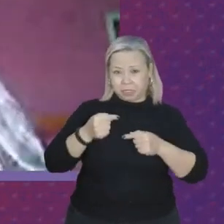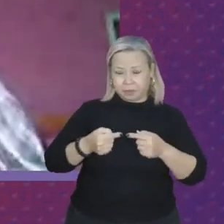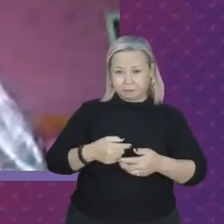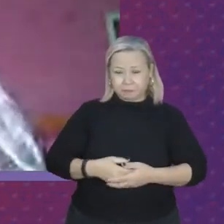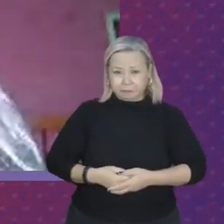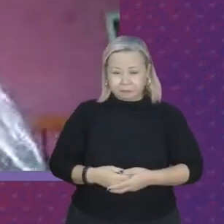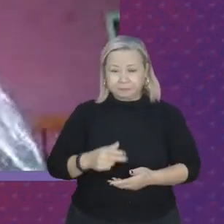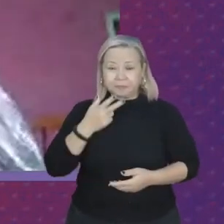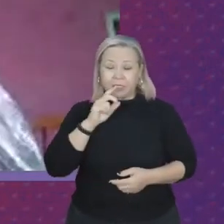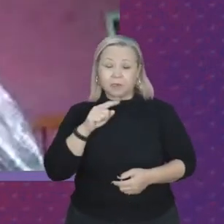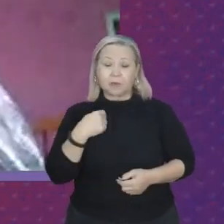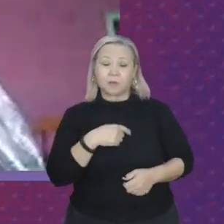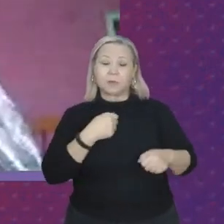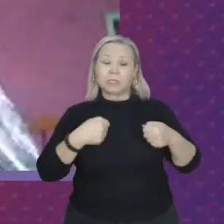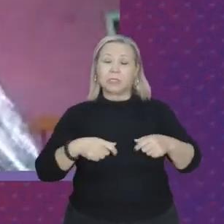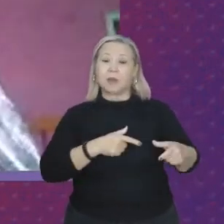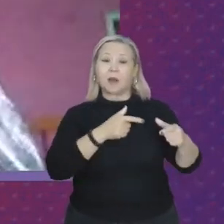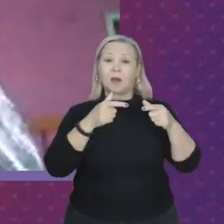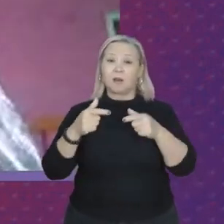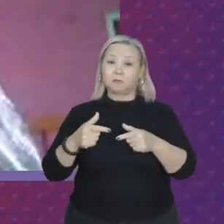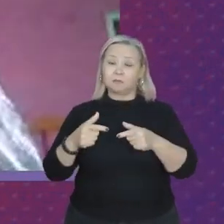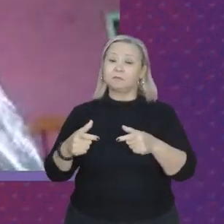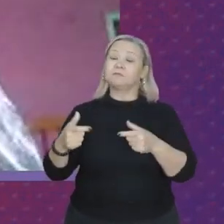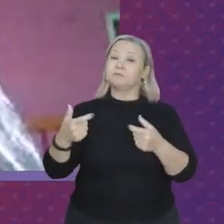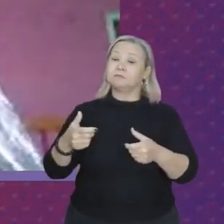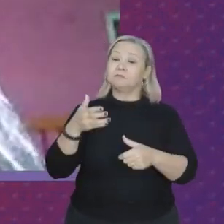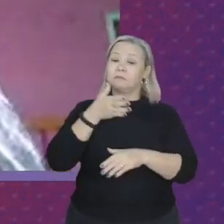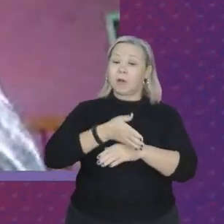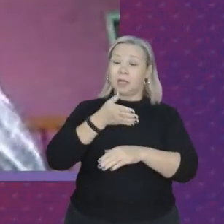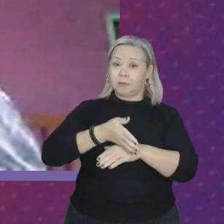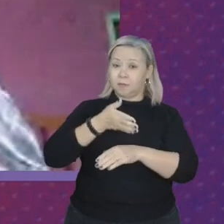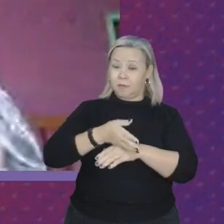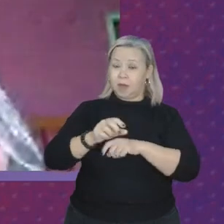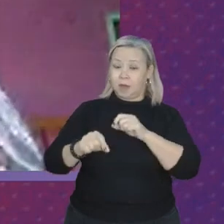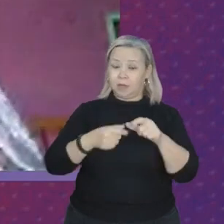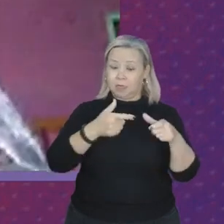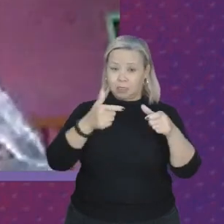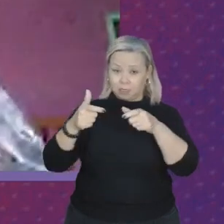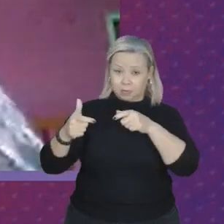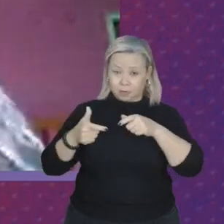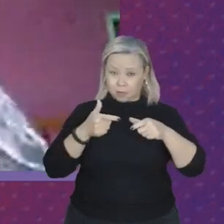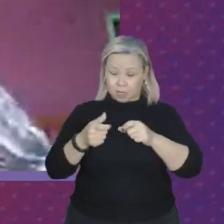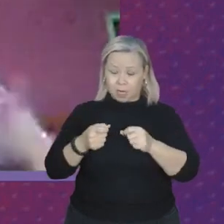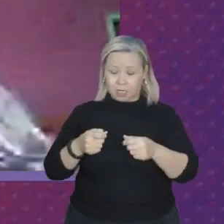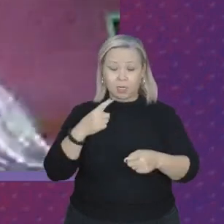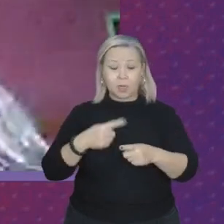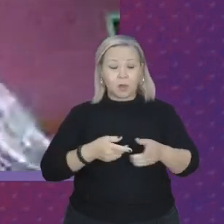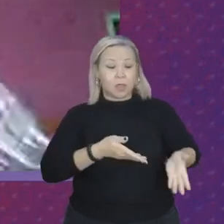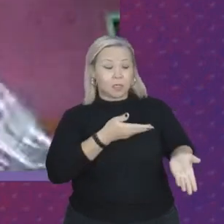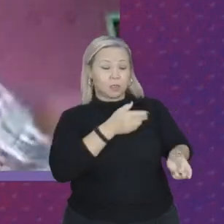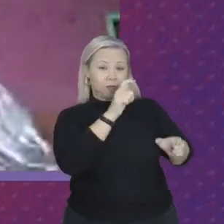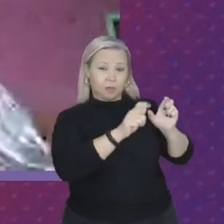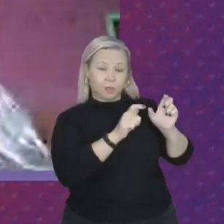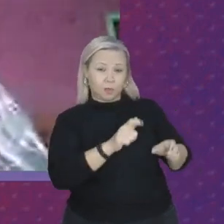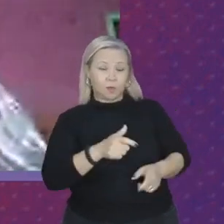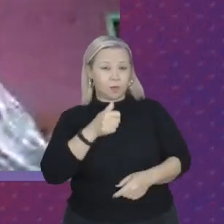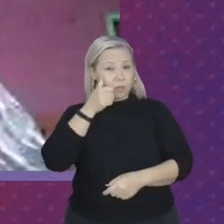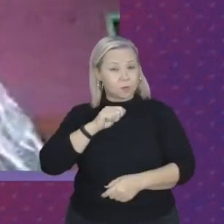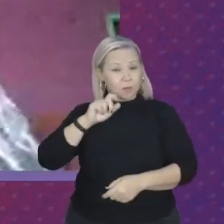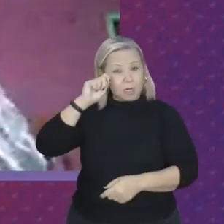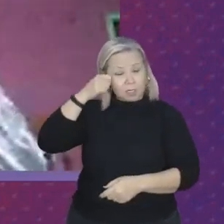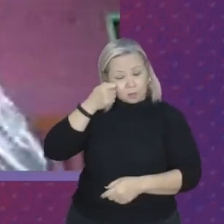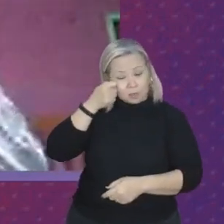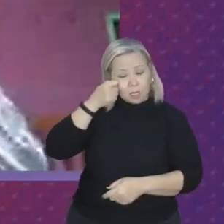acho que a gente precisa ocupar esses espaços, participar desses espaços, porque a juventude, as mulheres, os negros, eles estando